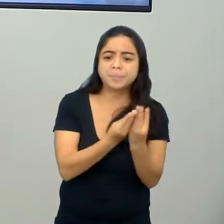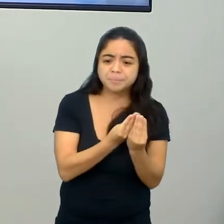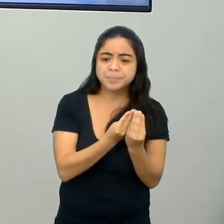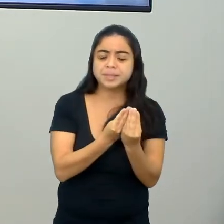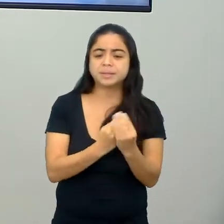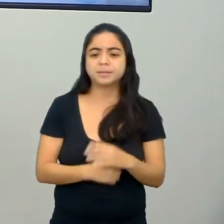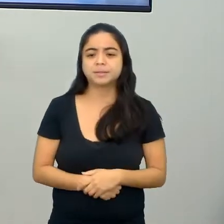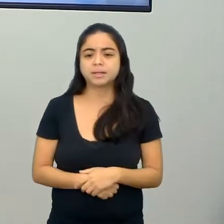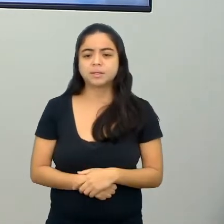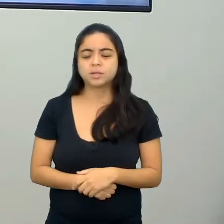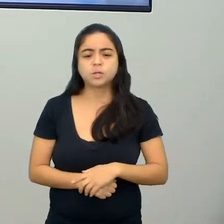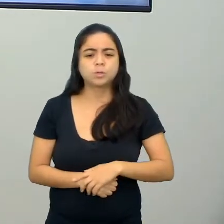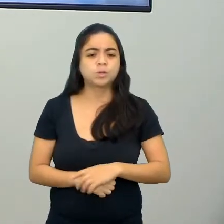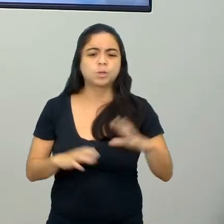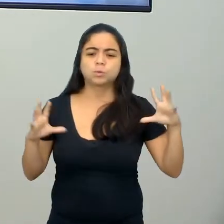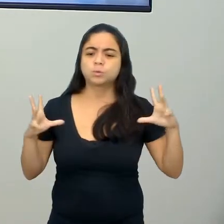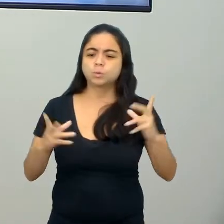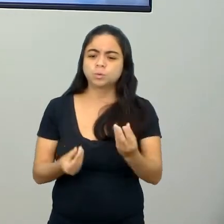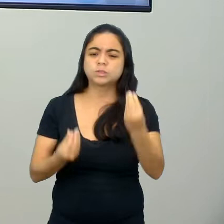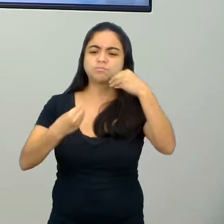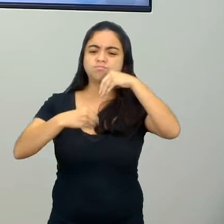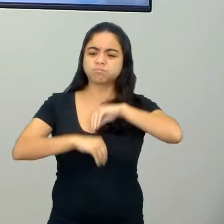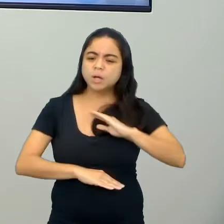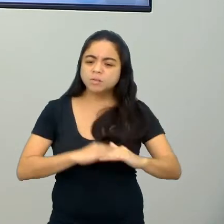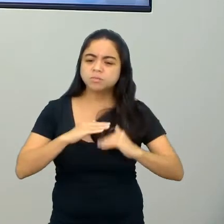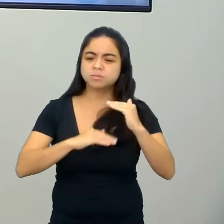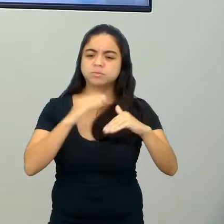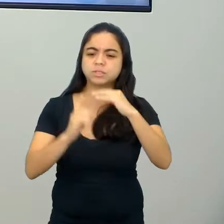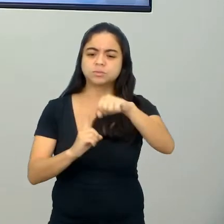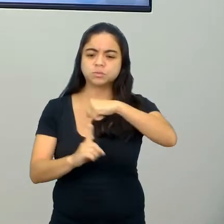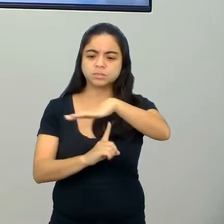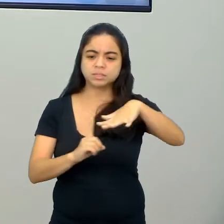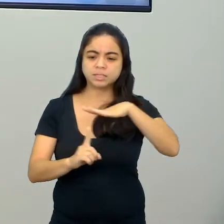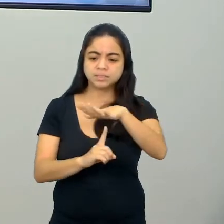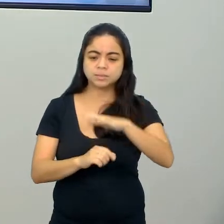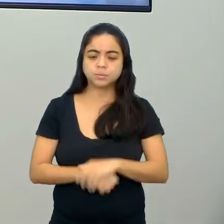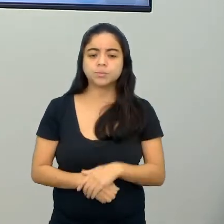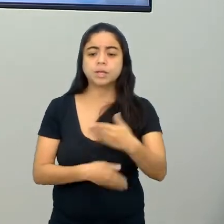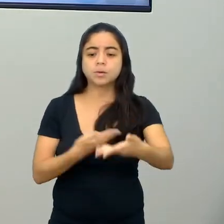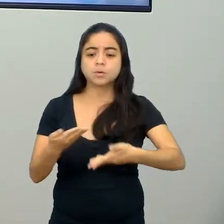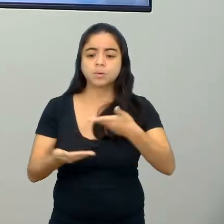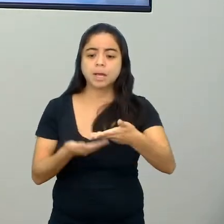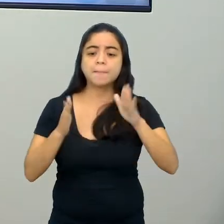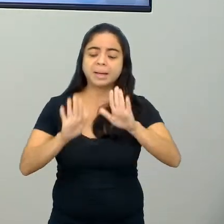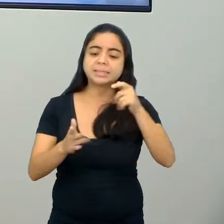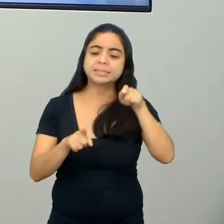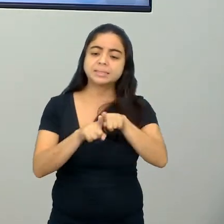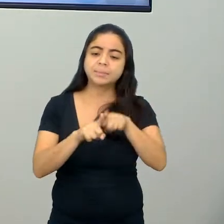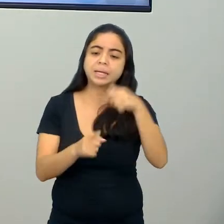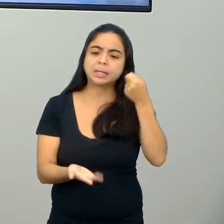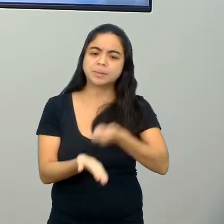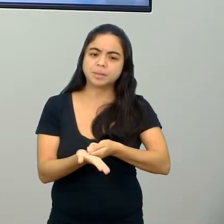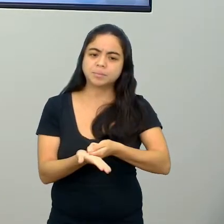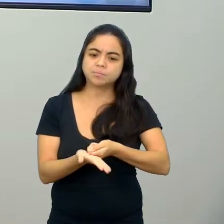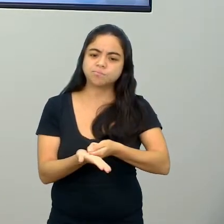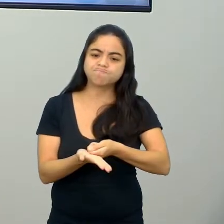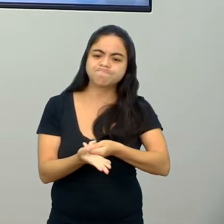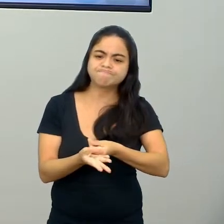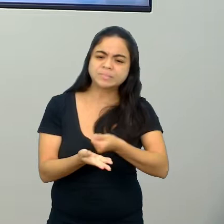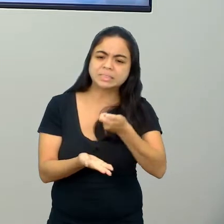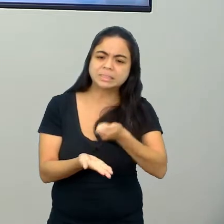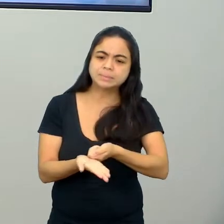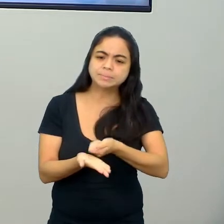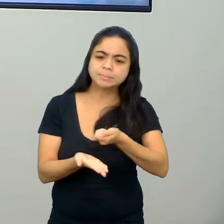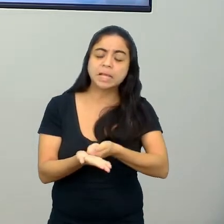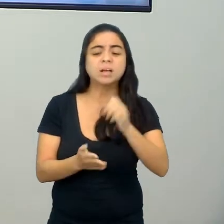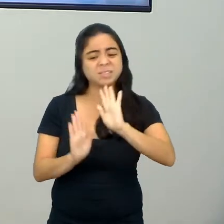mais. Tudo isso está dentro do nosso processo de socialização. Mas eles também são determinantes. Eles também